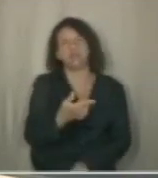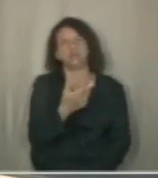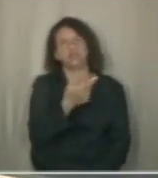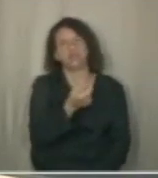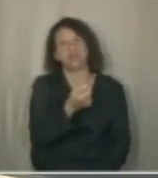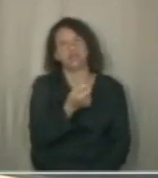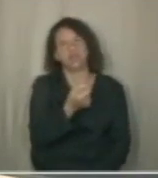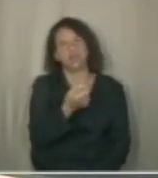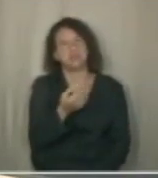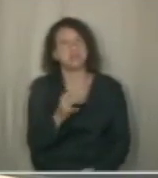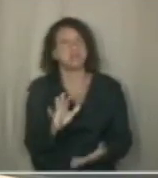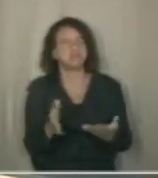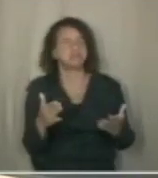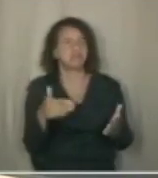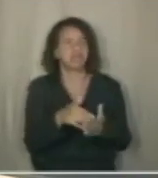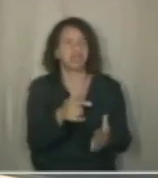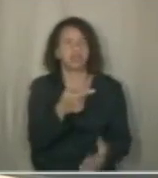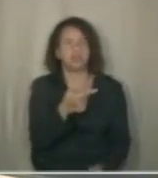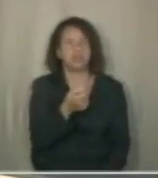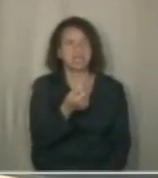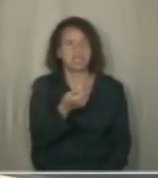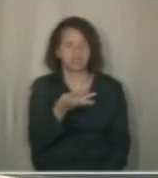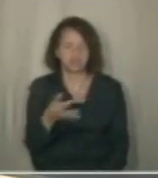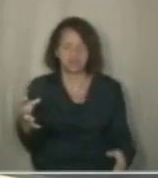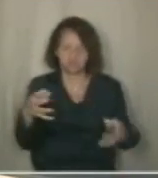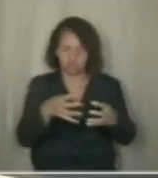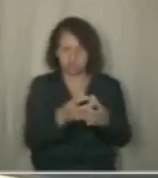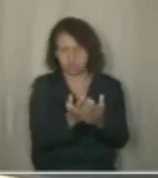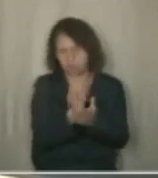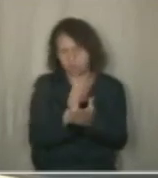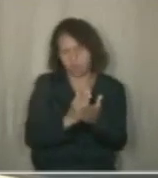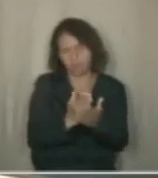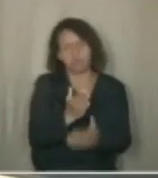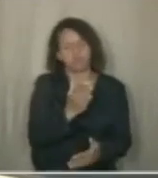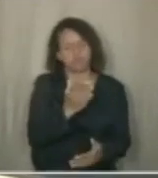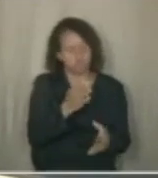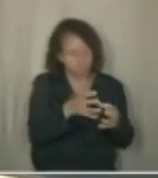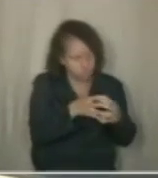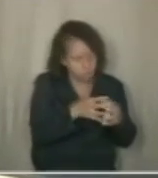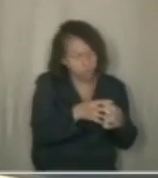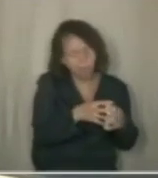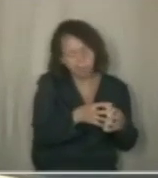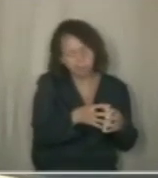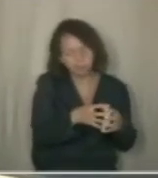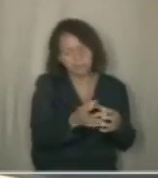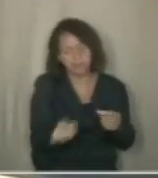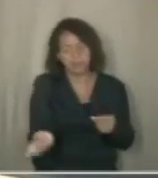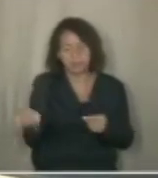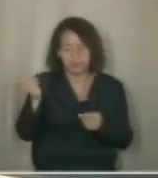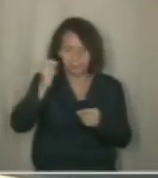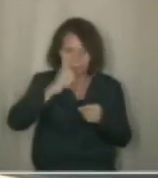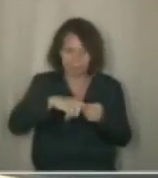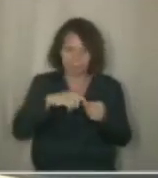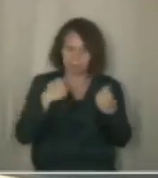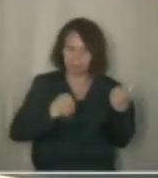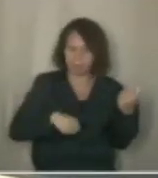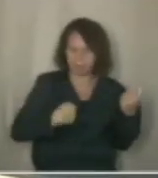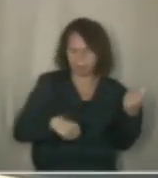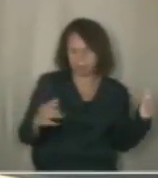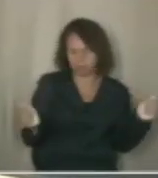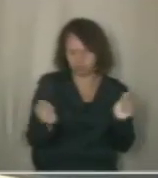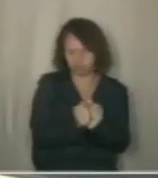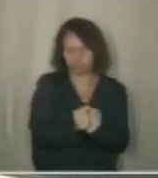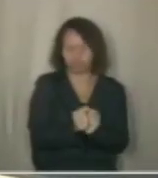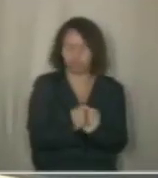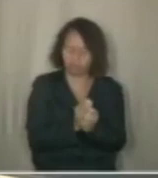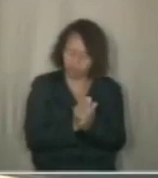ali para 2014 ele se juntam com alguns membros remanescentes da banda voltam a tocar juntos e